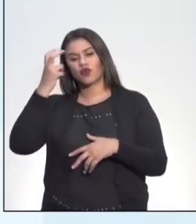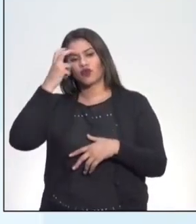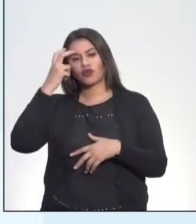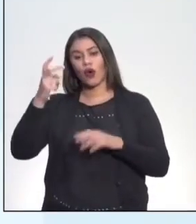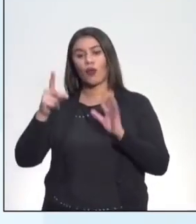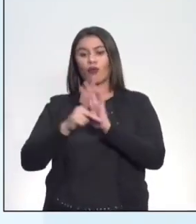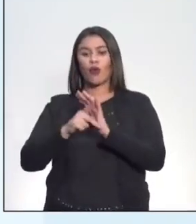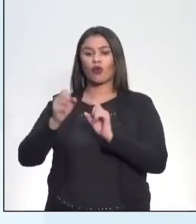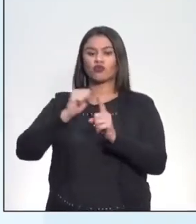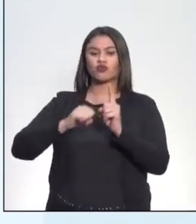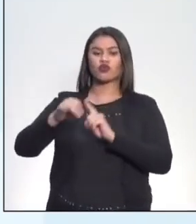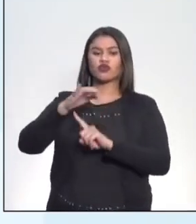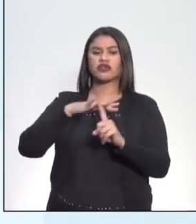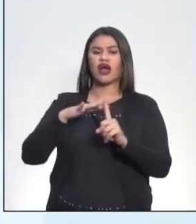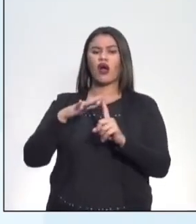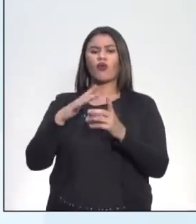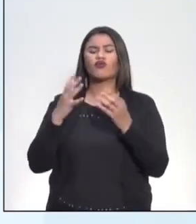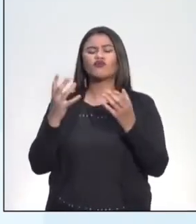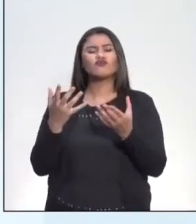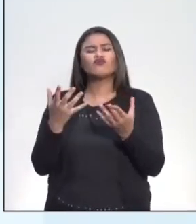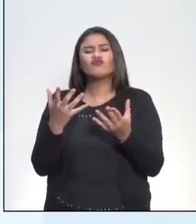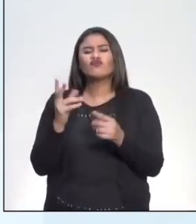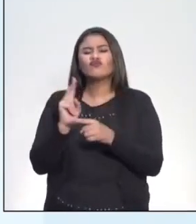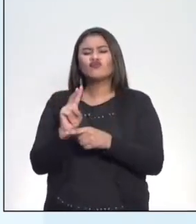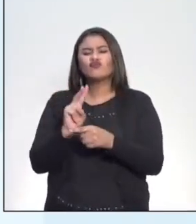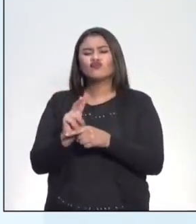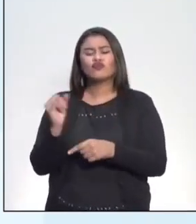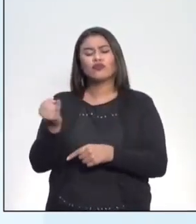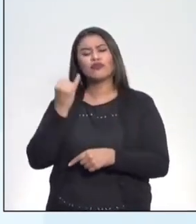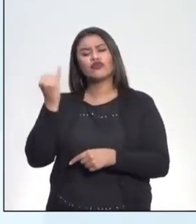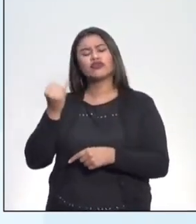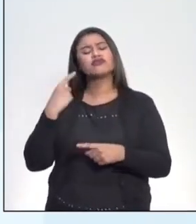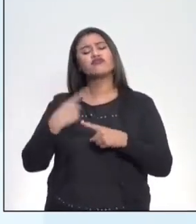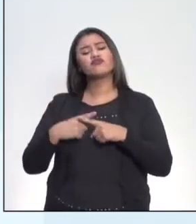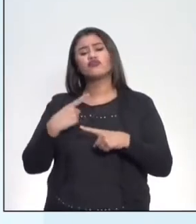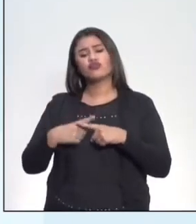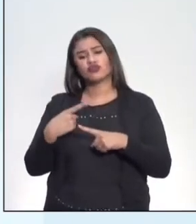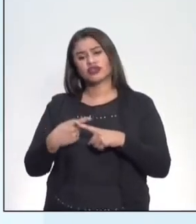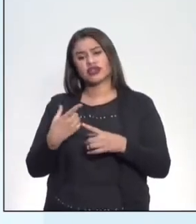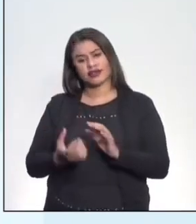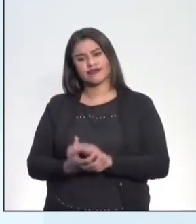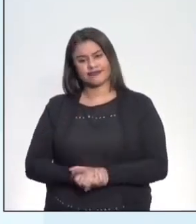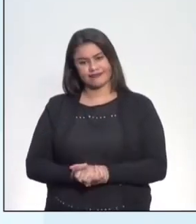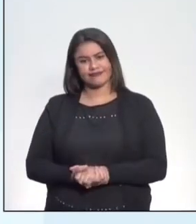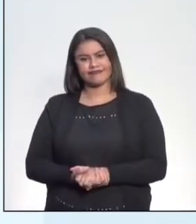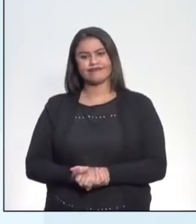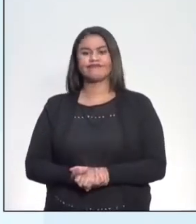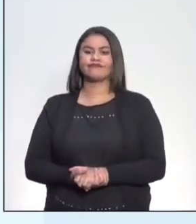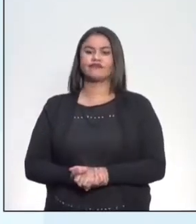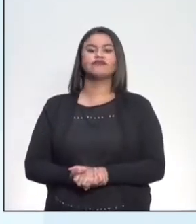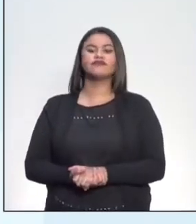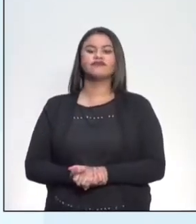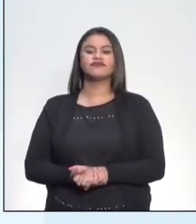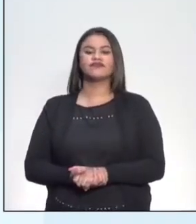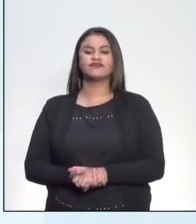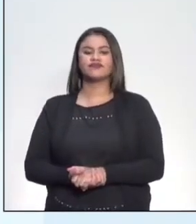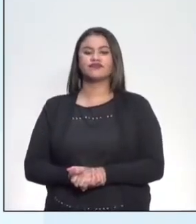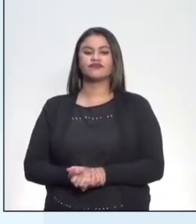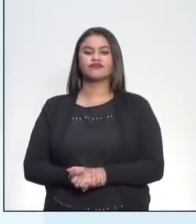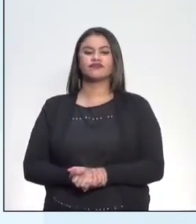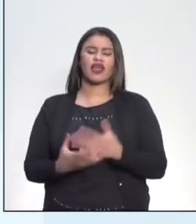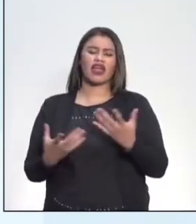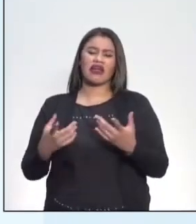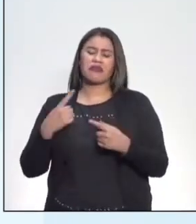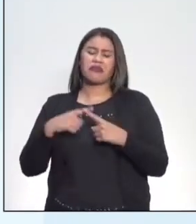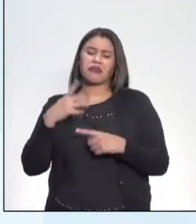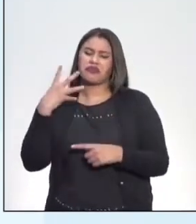de patrimônio histórico, cultural? Por que vocês acham que é importante que a gente preserve isso? Tá? Porque é